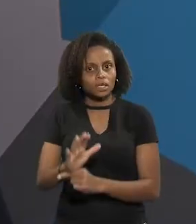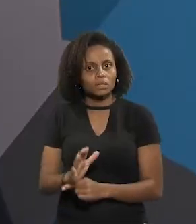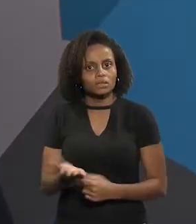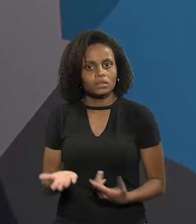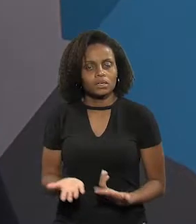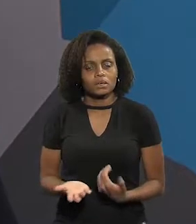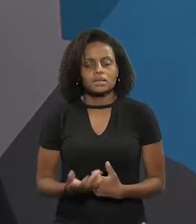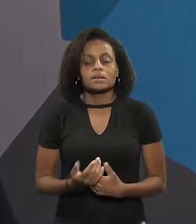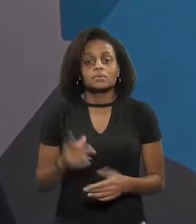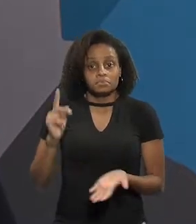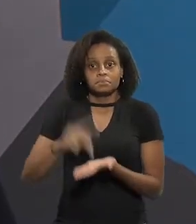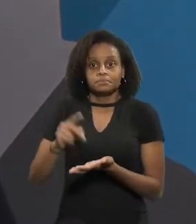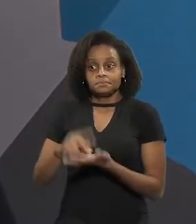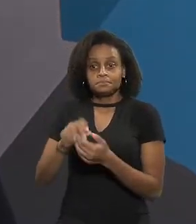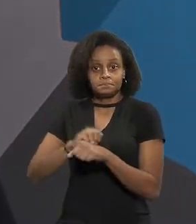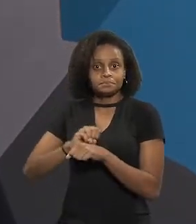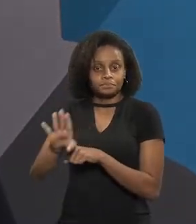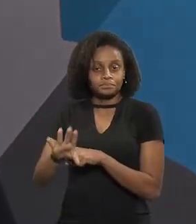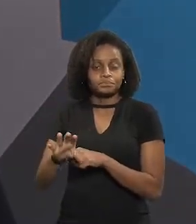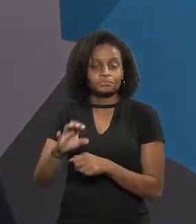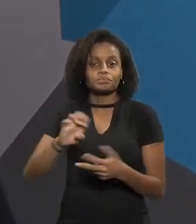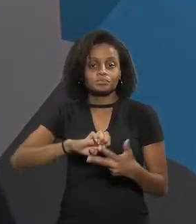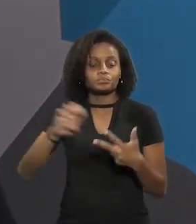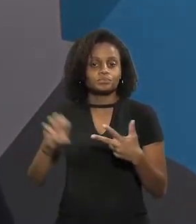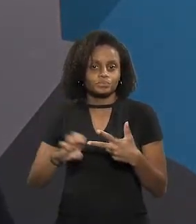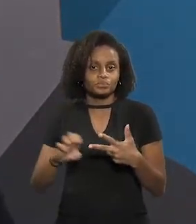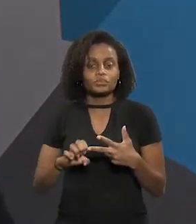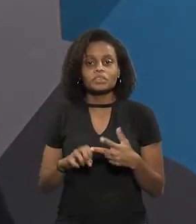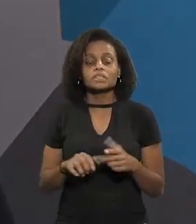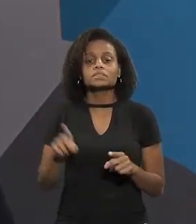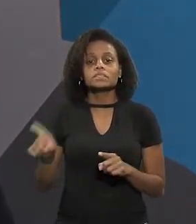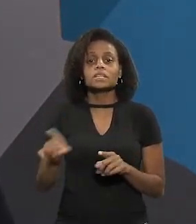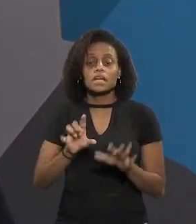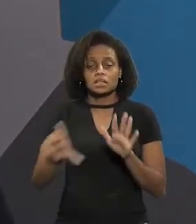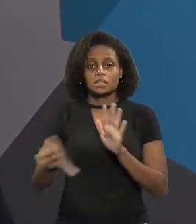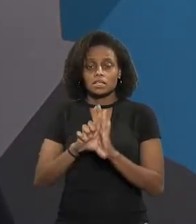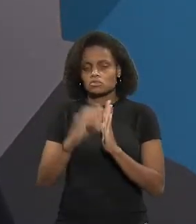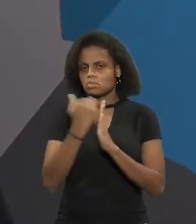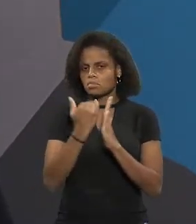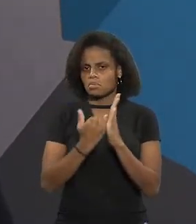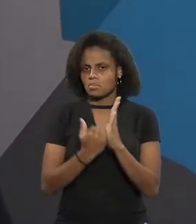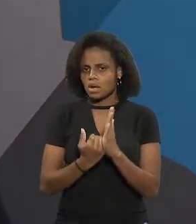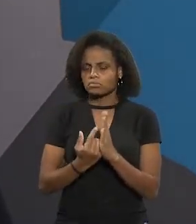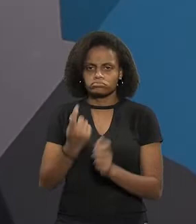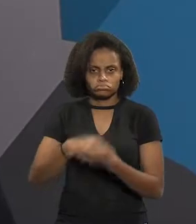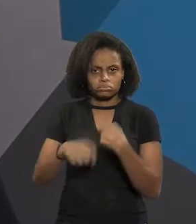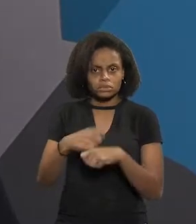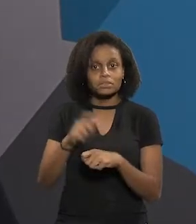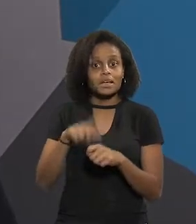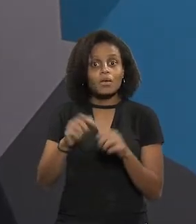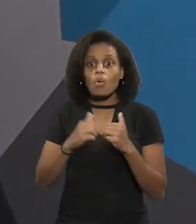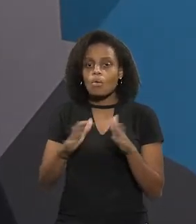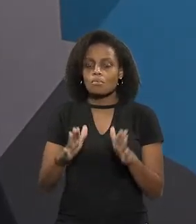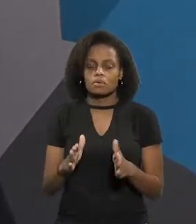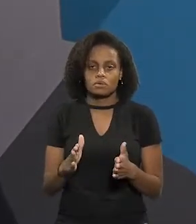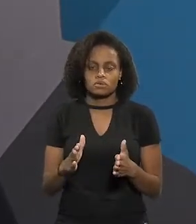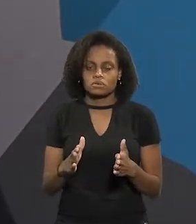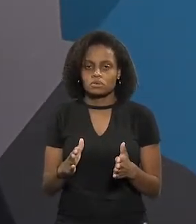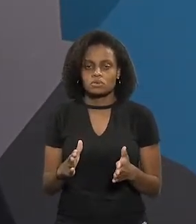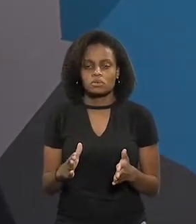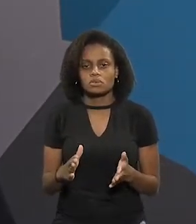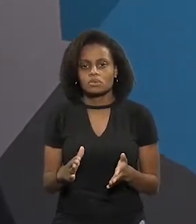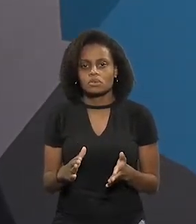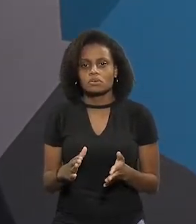Verdade. Na verdade, a mensagem do Poder Executivo, a Lei de Diretrizes Orçamentárias é o pontapé é o